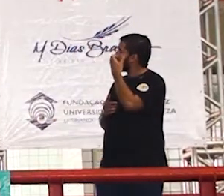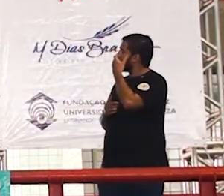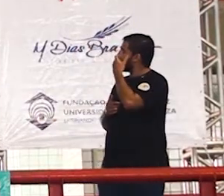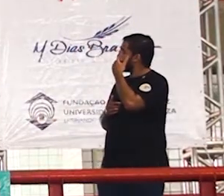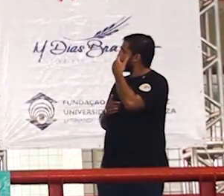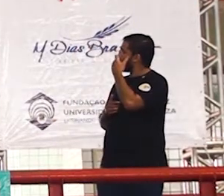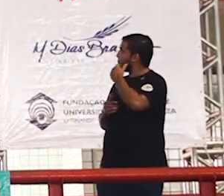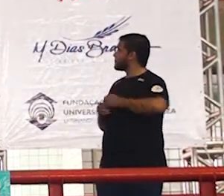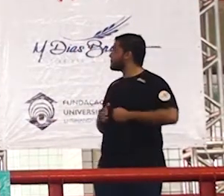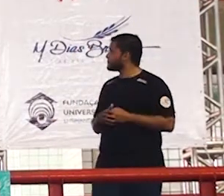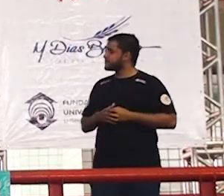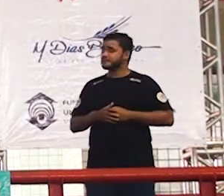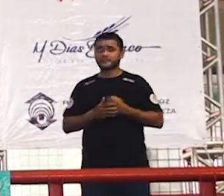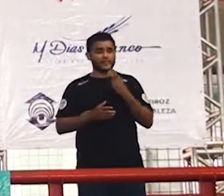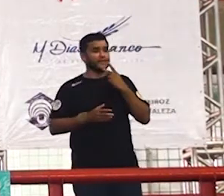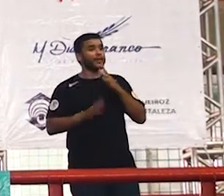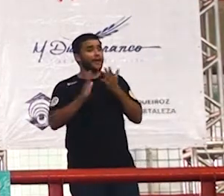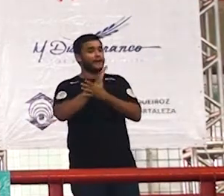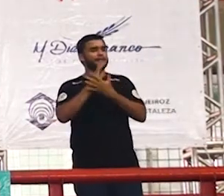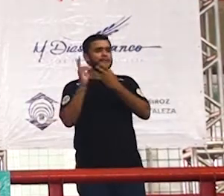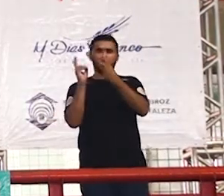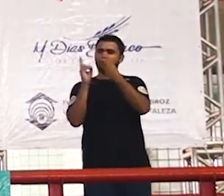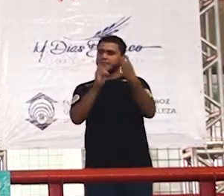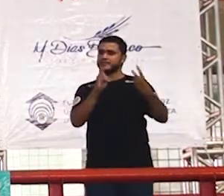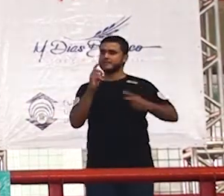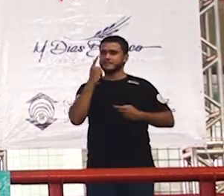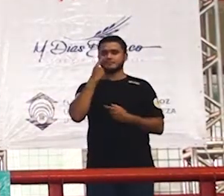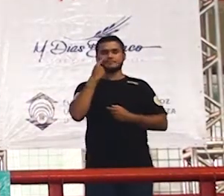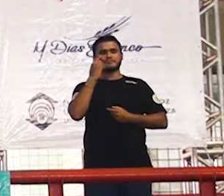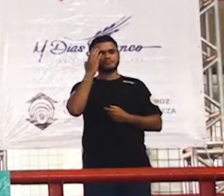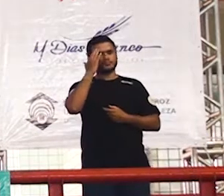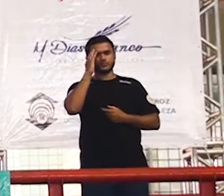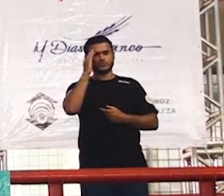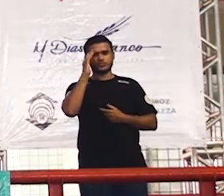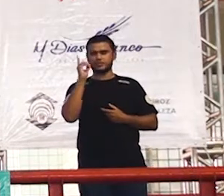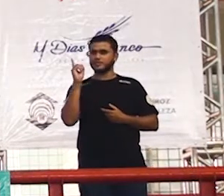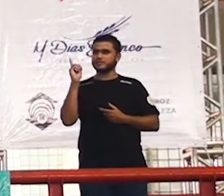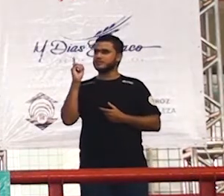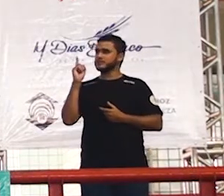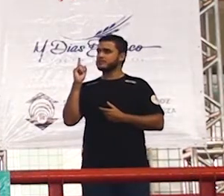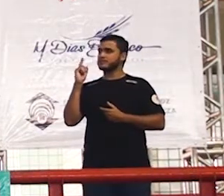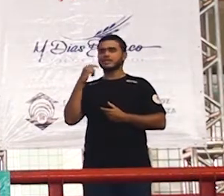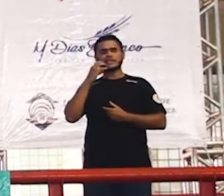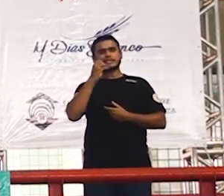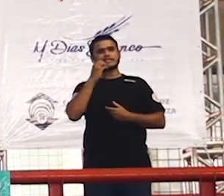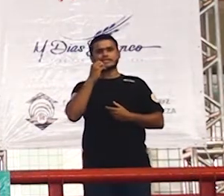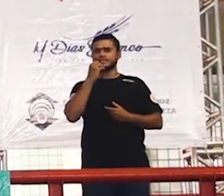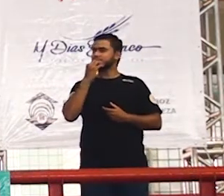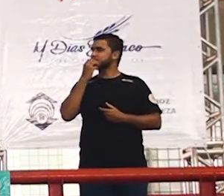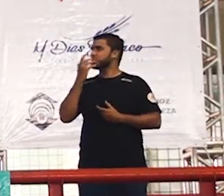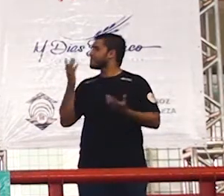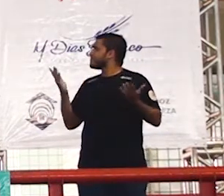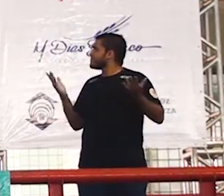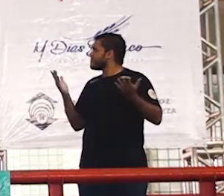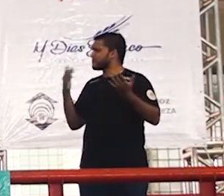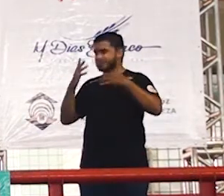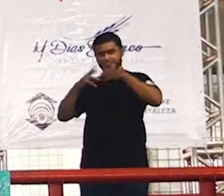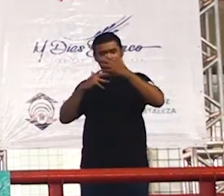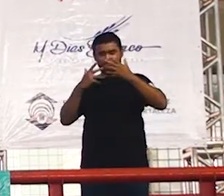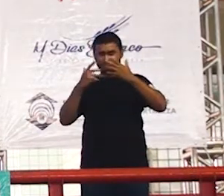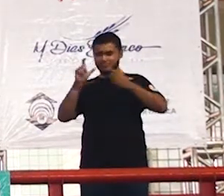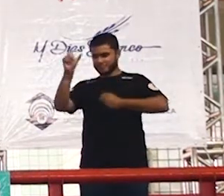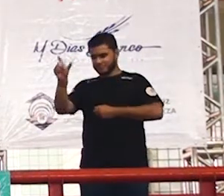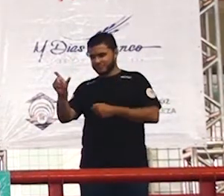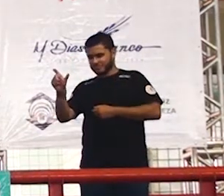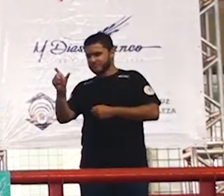Nos outros casos, a gente ainda percebe o que ele quis dizer, apesar de ele ter dito outra coisa. Aí o negócio está tão problemático que